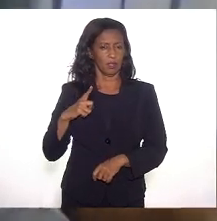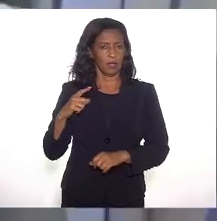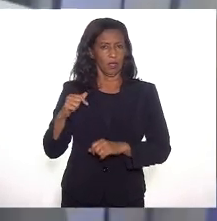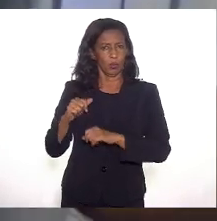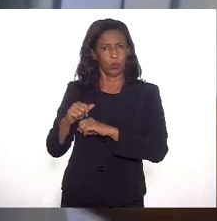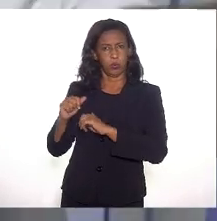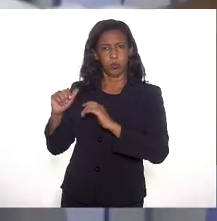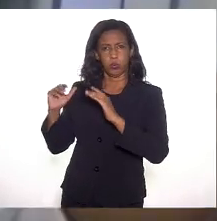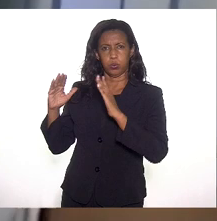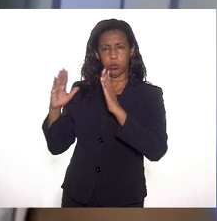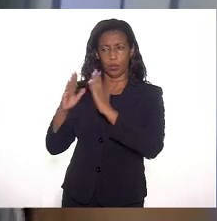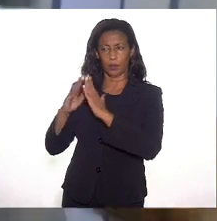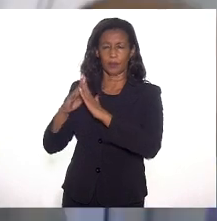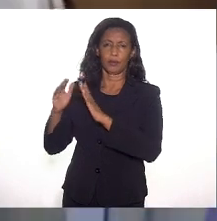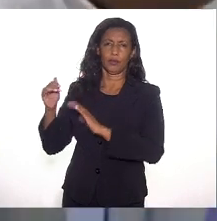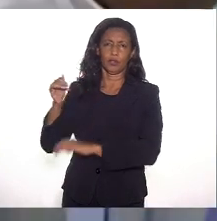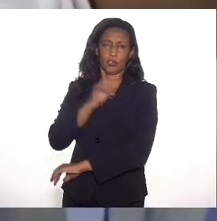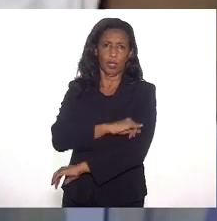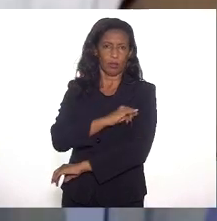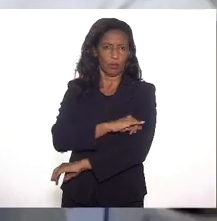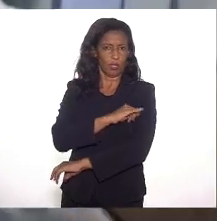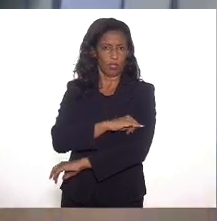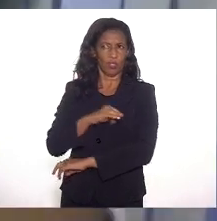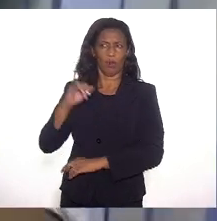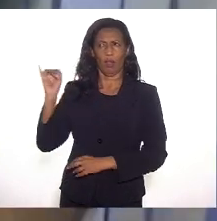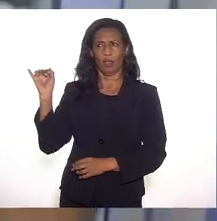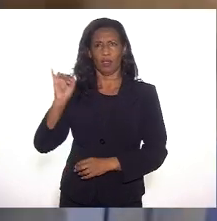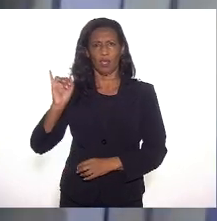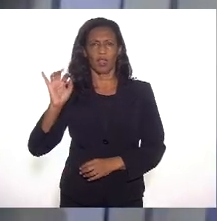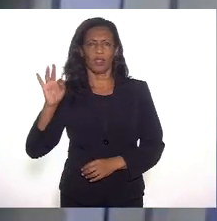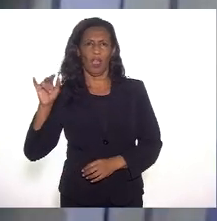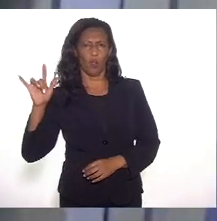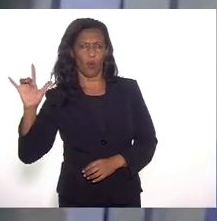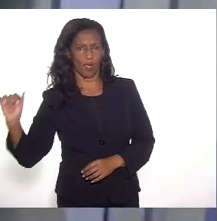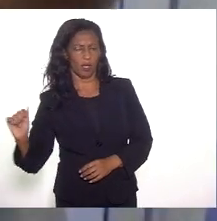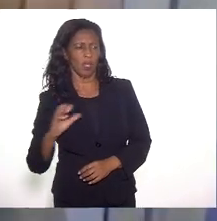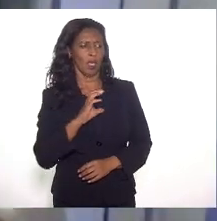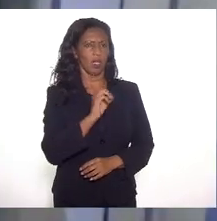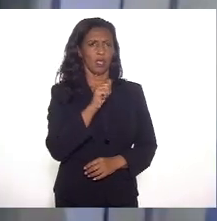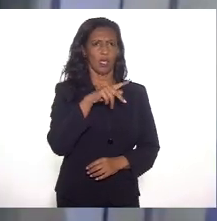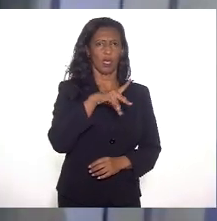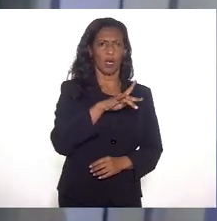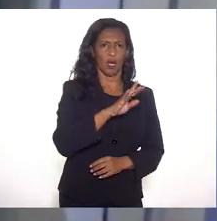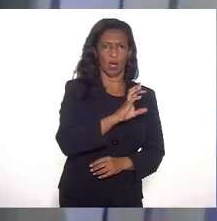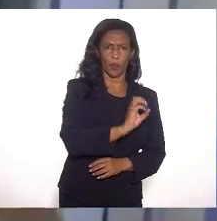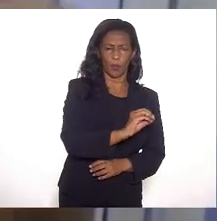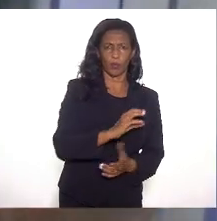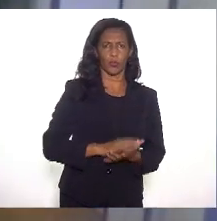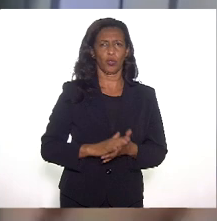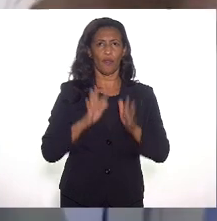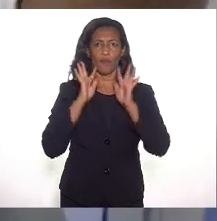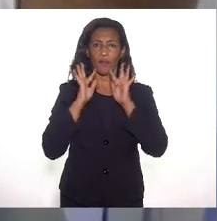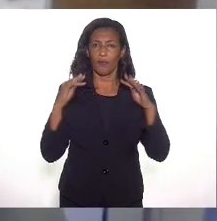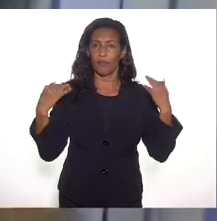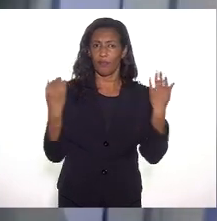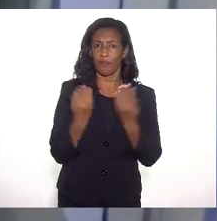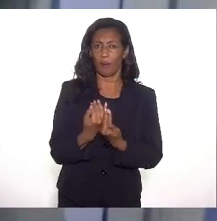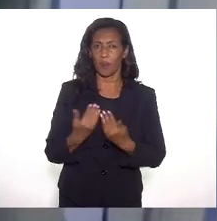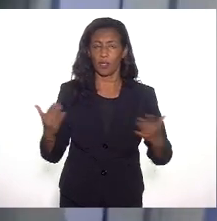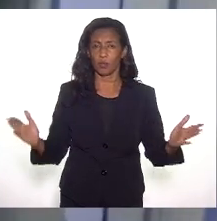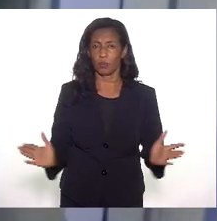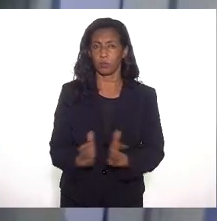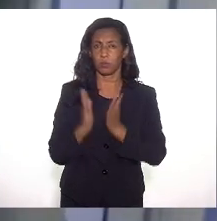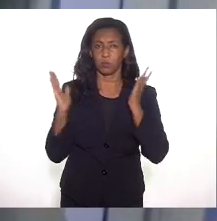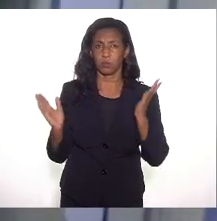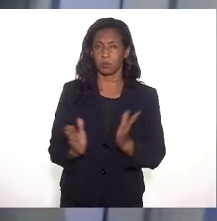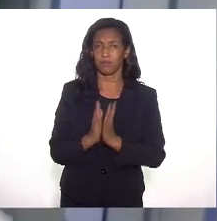ocupações no estado do Rio de Janeiro, seja em Itaguaí, seja em Campos, no Parque Aeroporto, famílias vulnerabilizadas